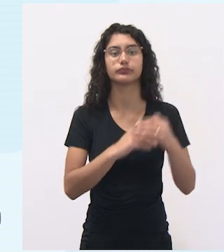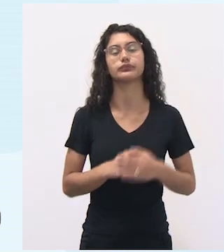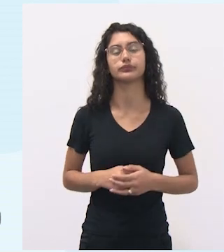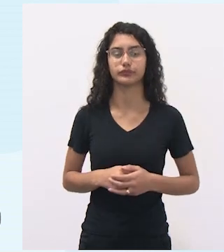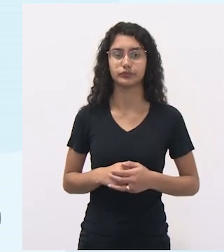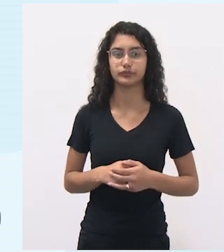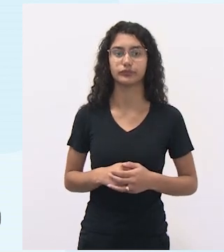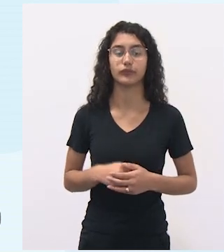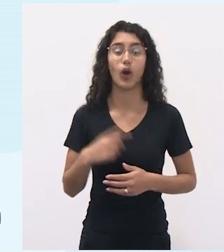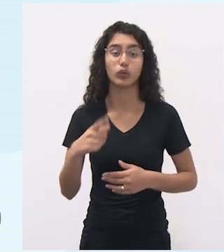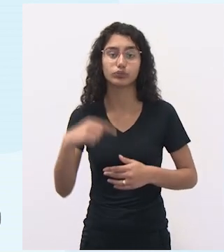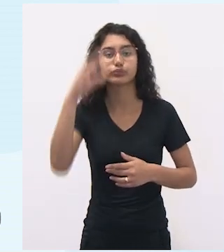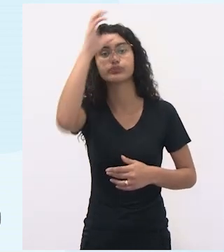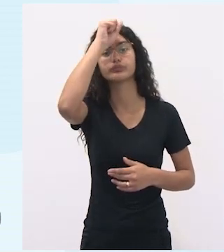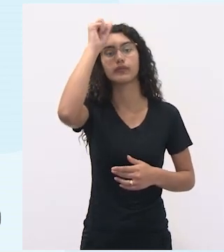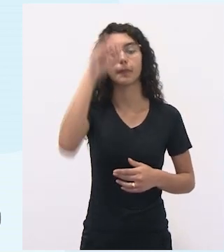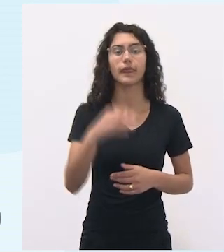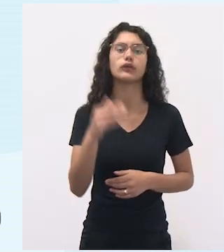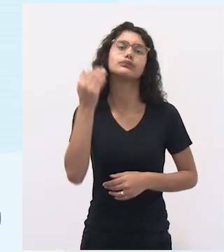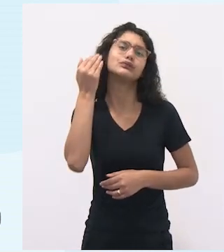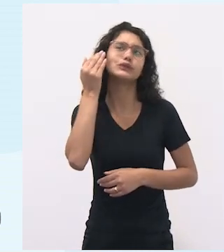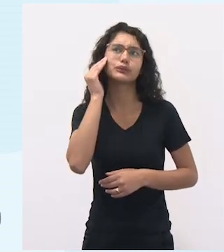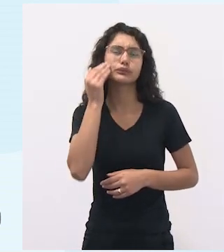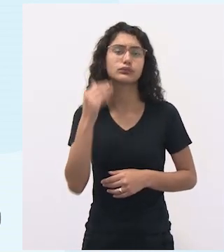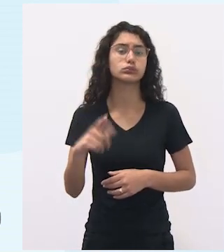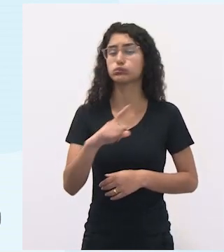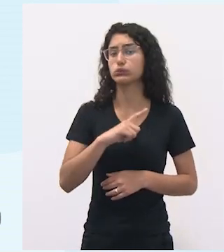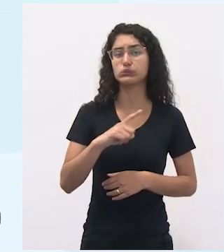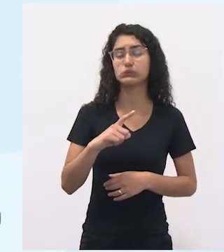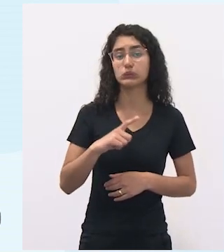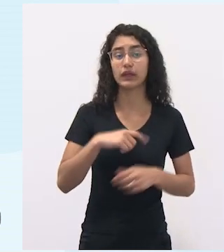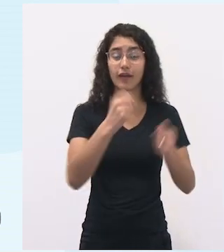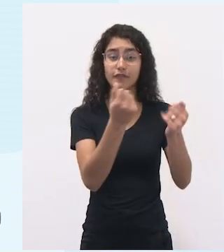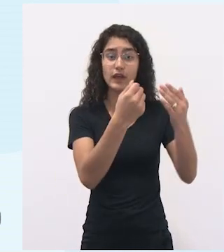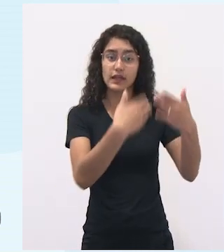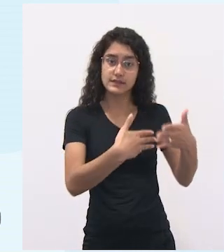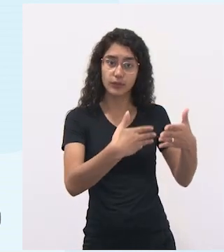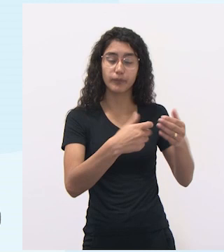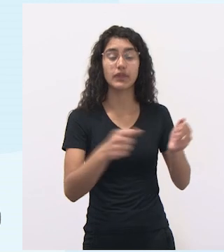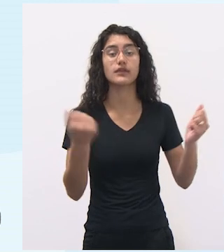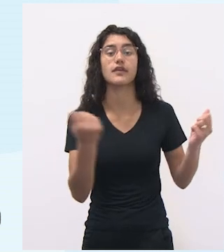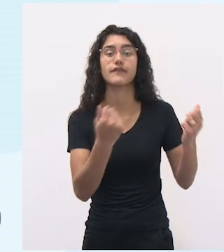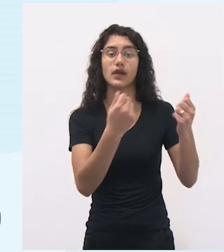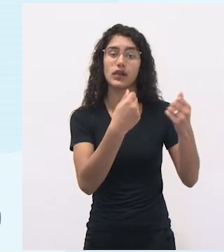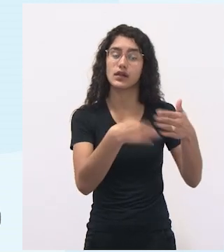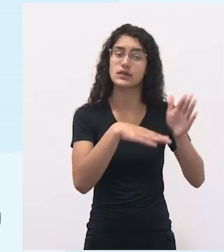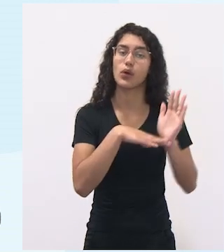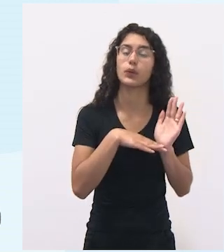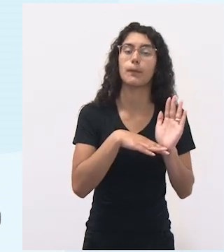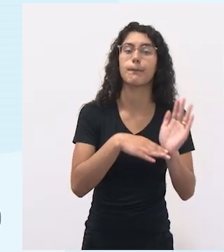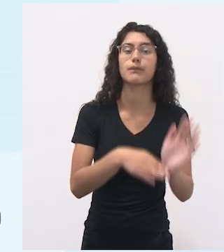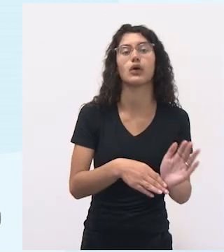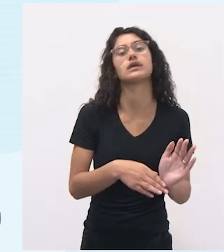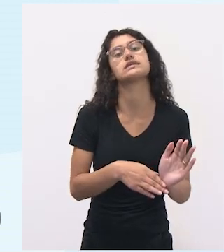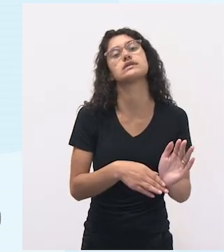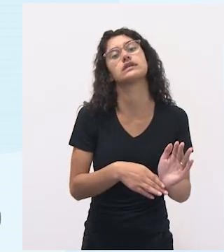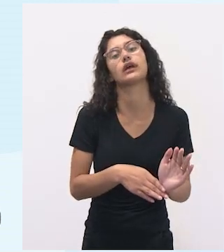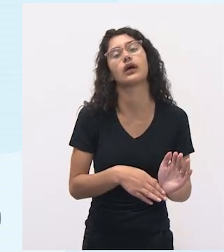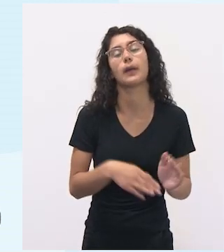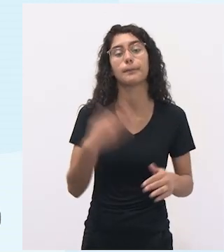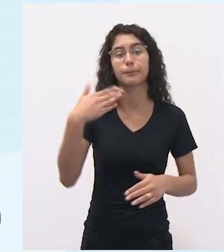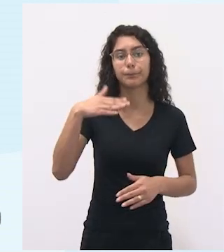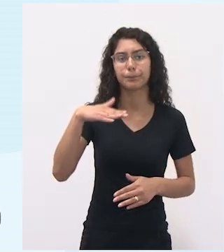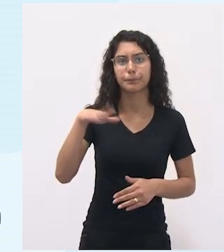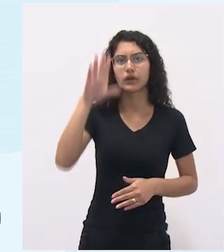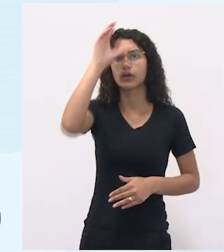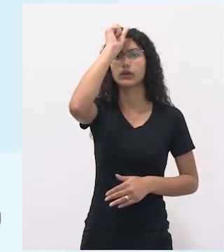aprendizagens. Então, não existe avaliação se essa avaliação não trouxer um diagnóstico que distribua para melhor aprendizagem.